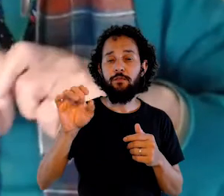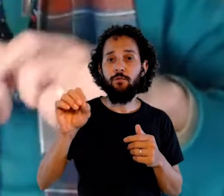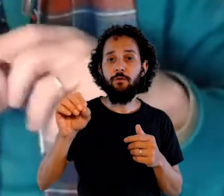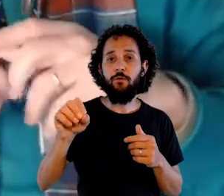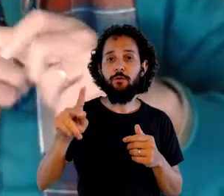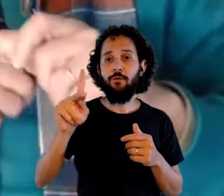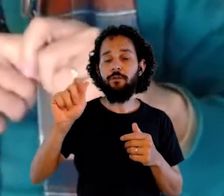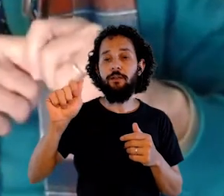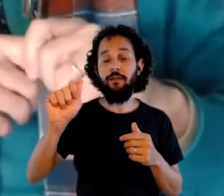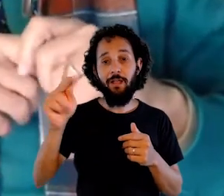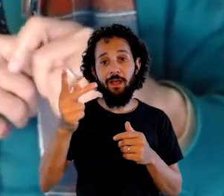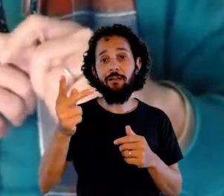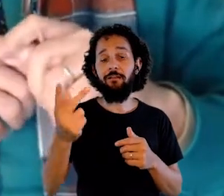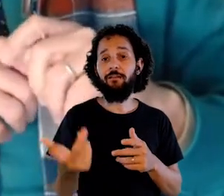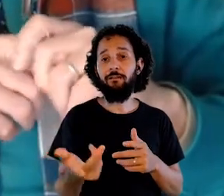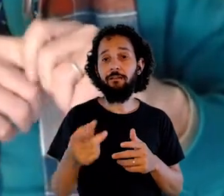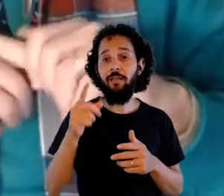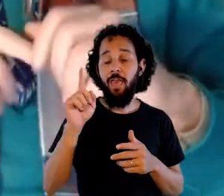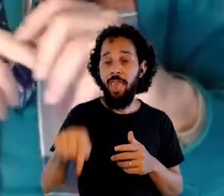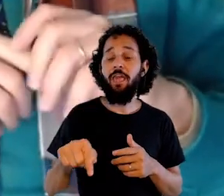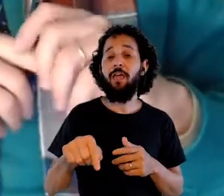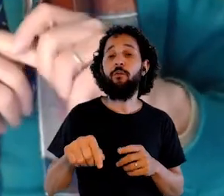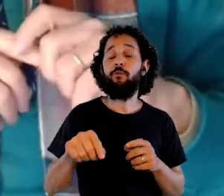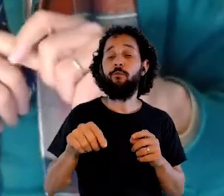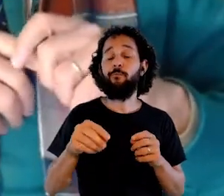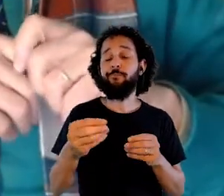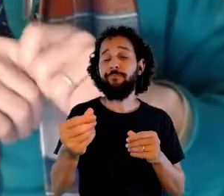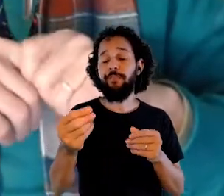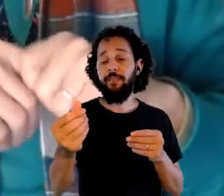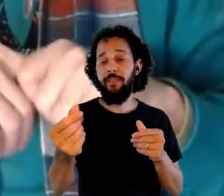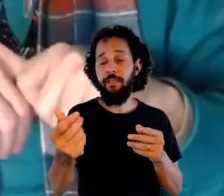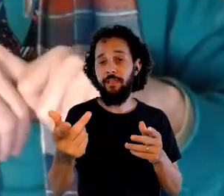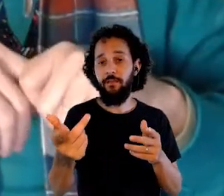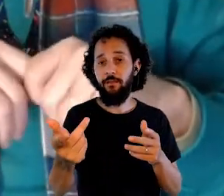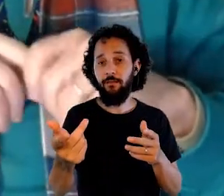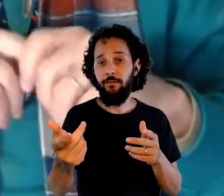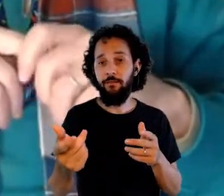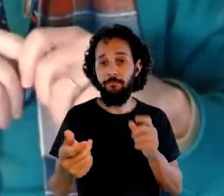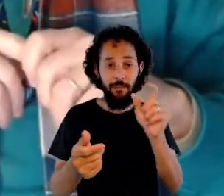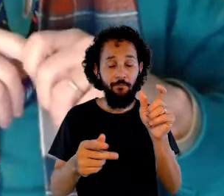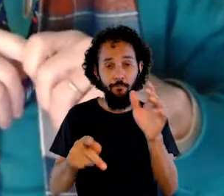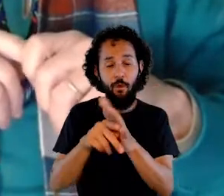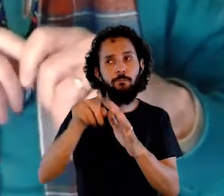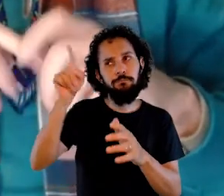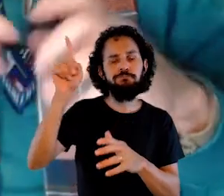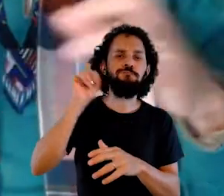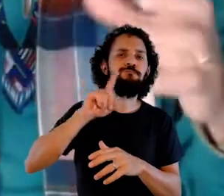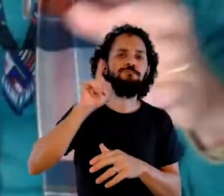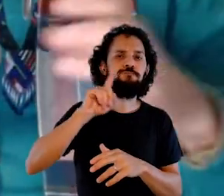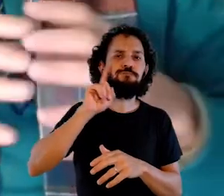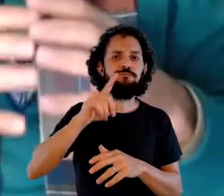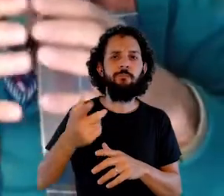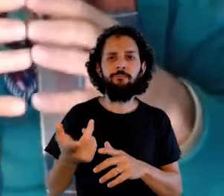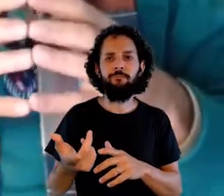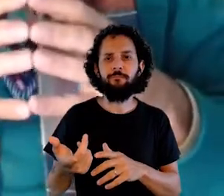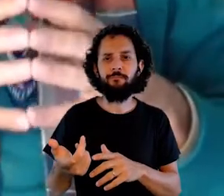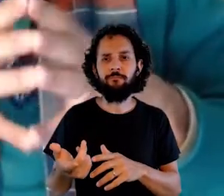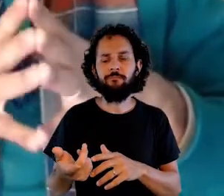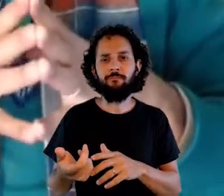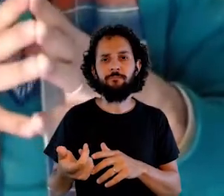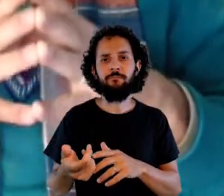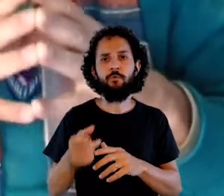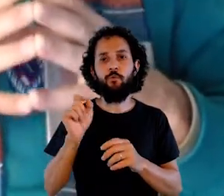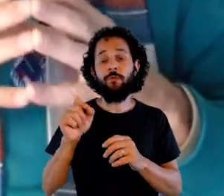Rei Oca é um termo nativo americano que é o contrário de